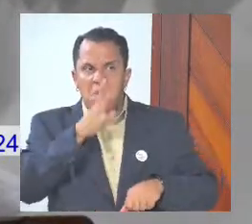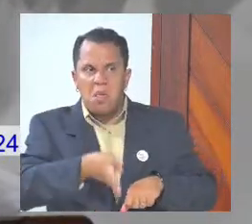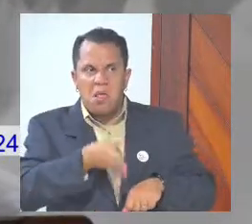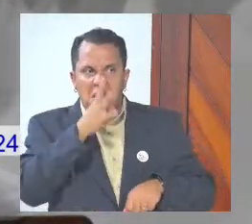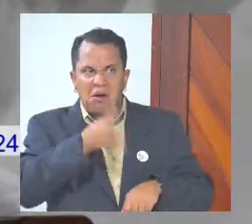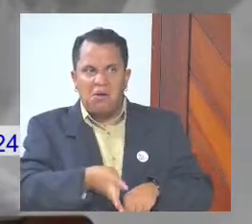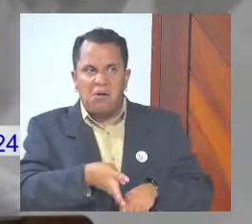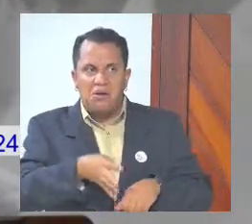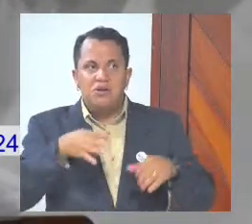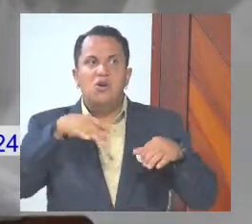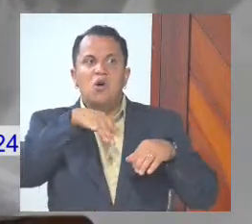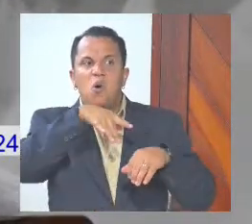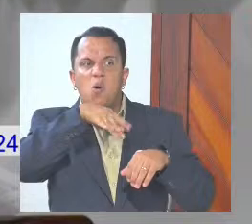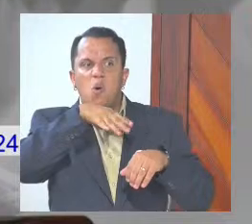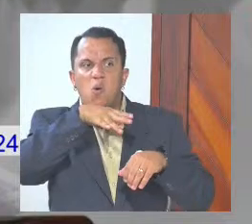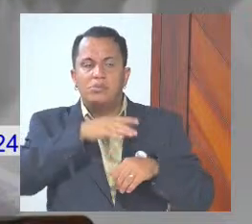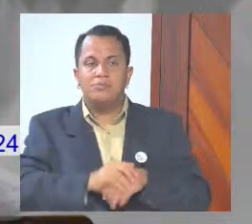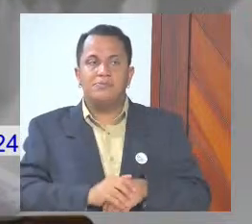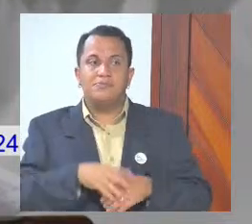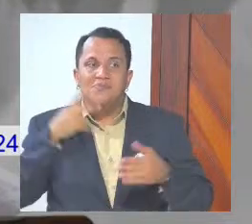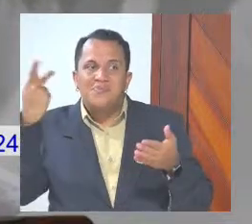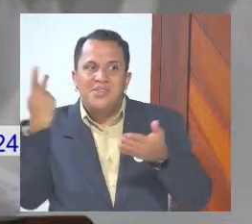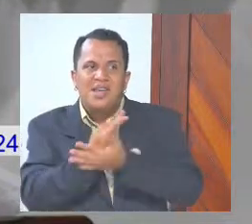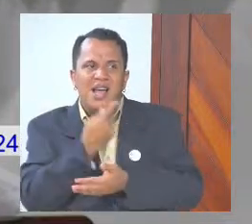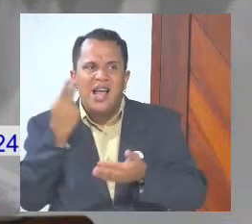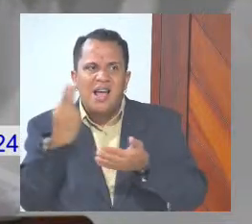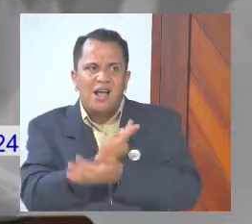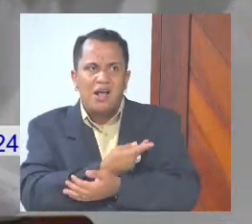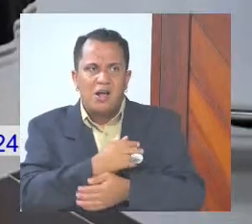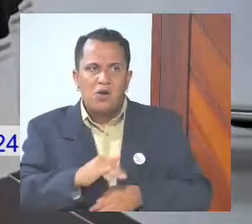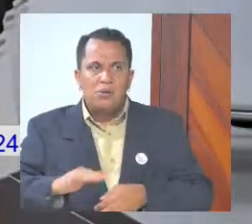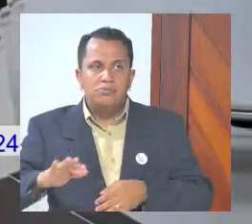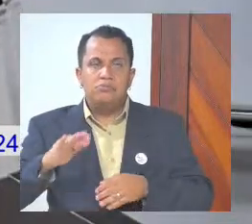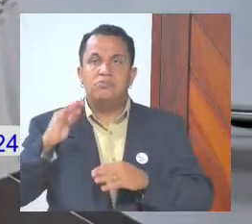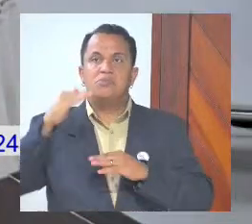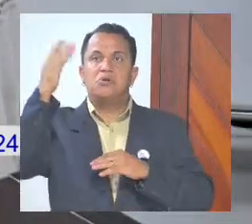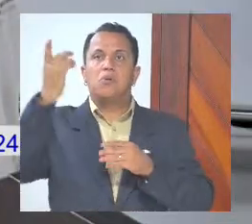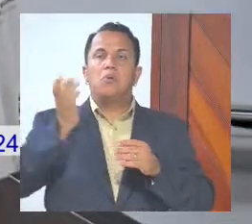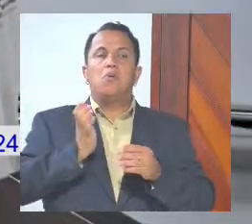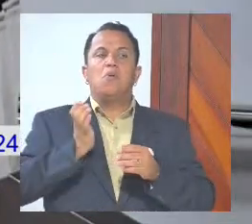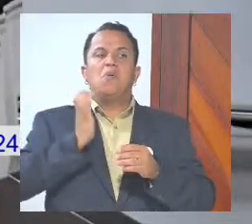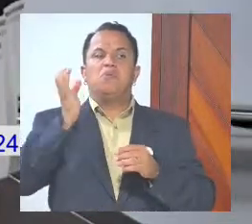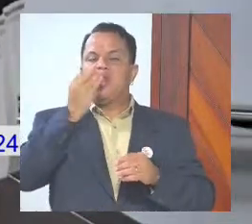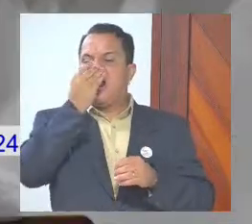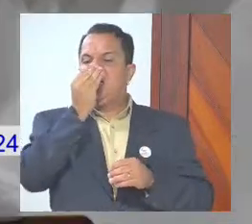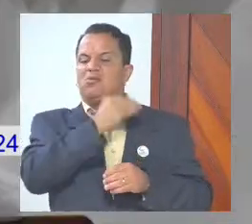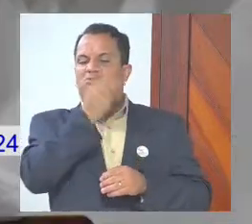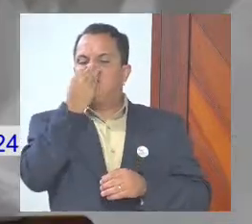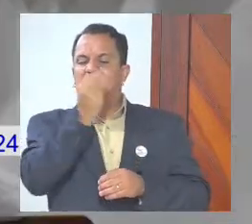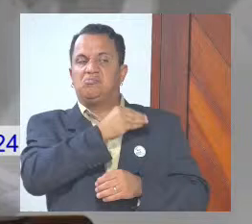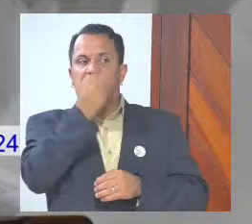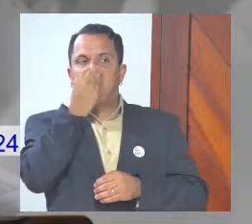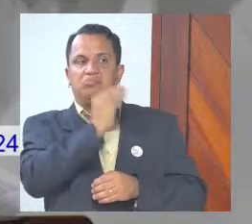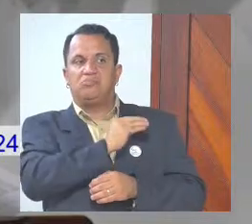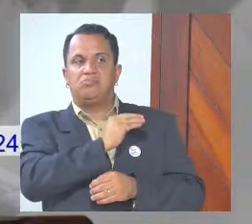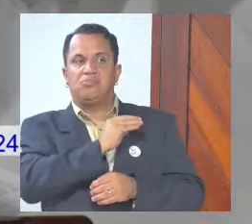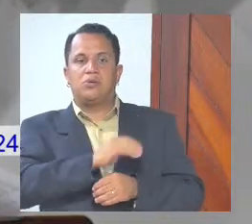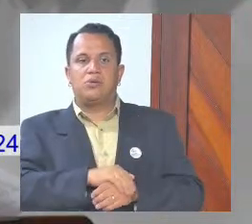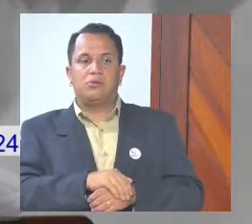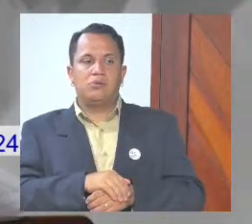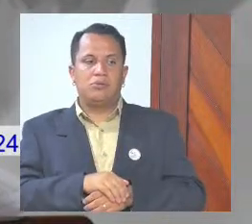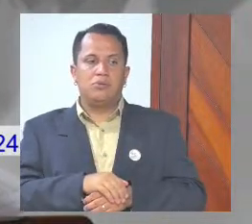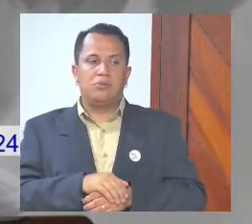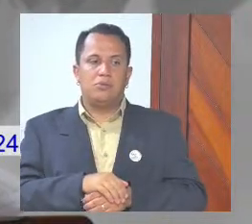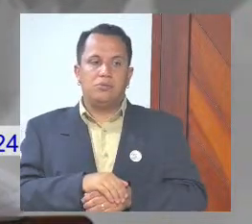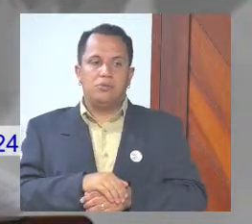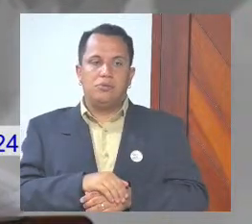os pequeninos dizem, está errado, mas os grandes não ligam. São